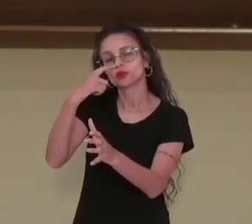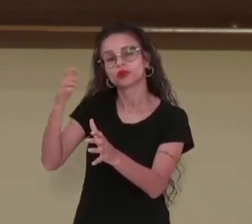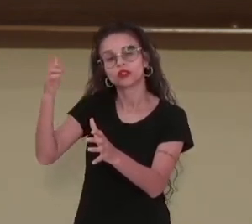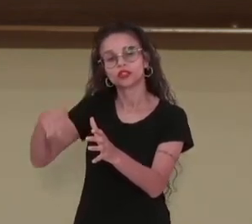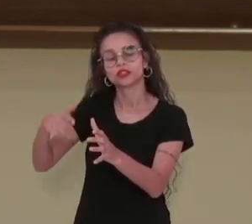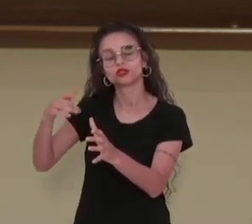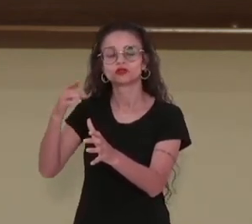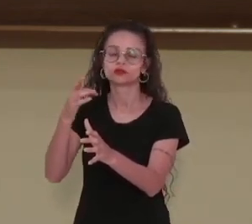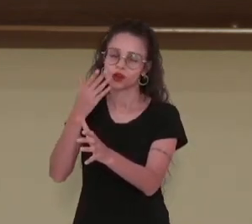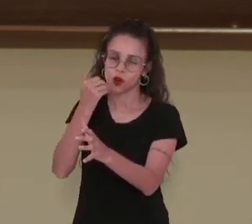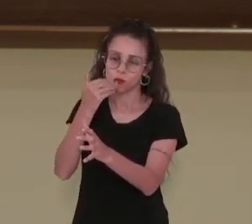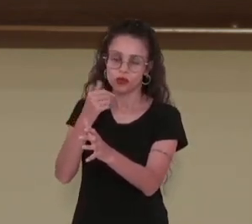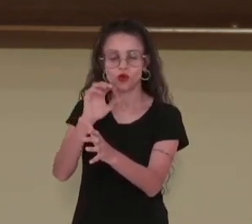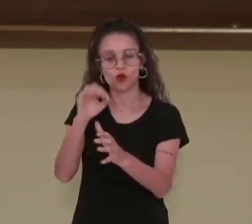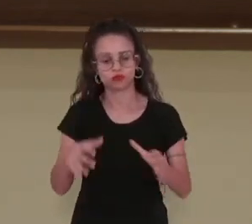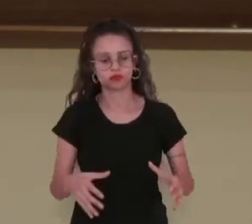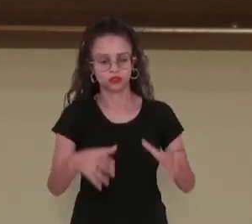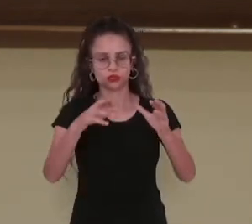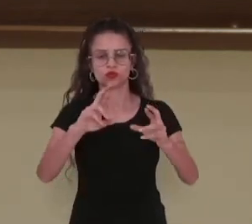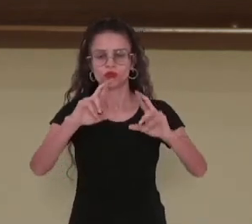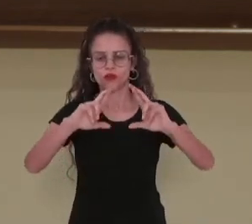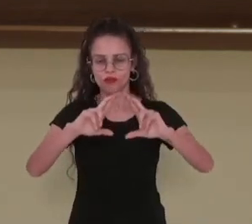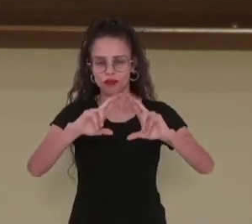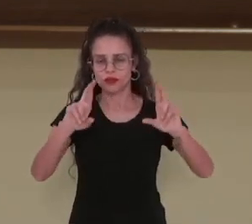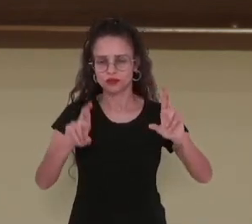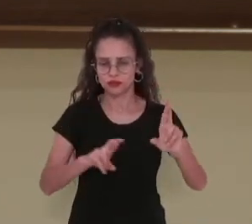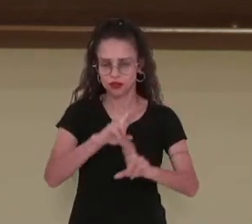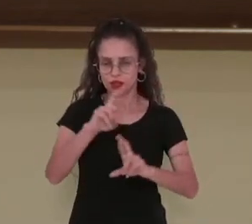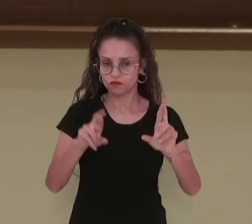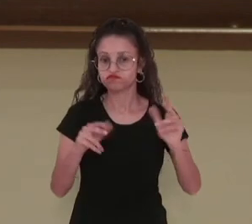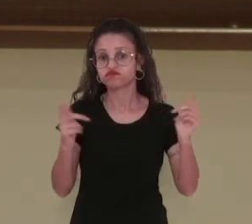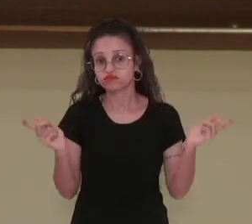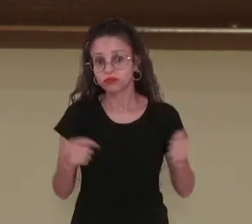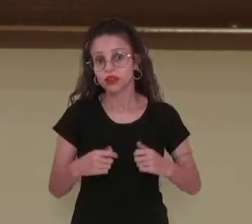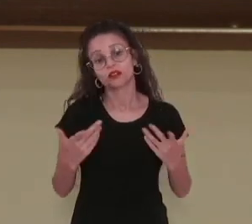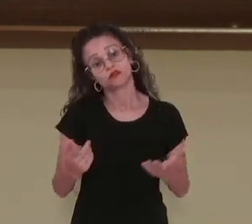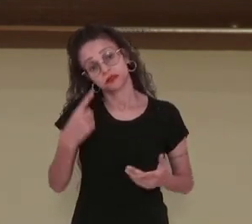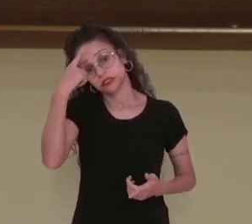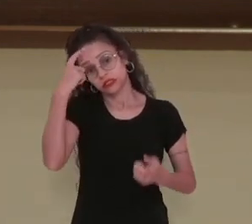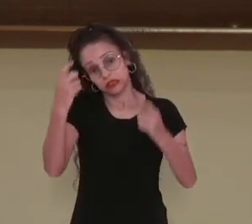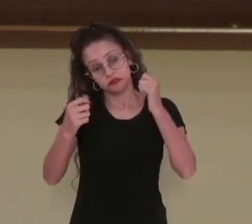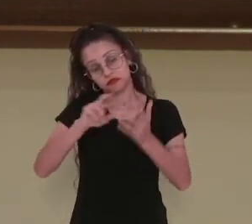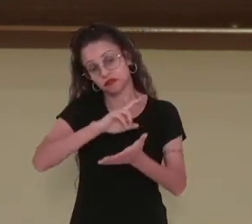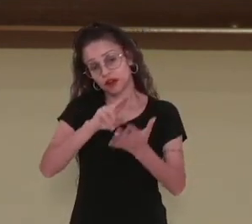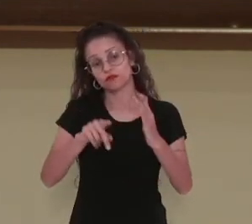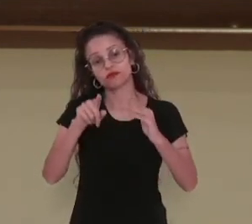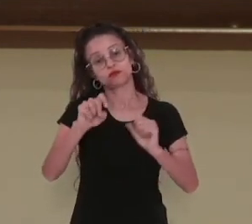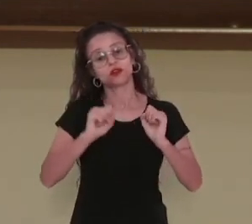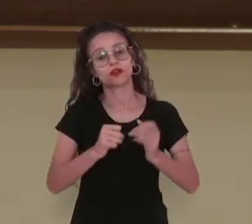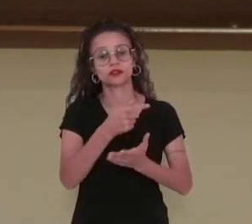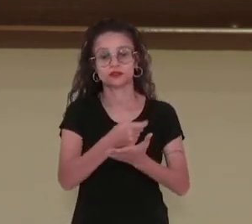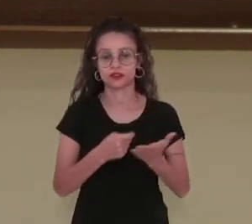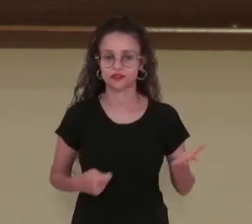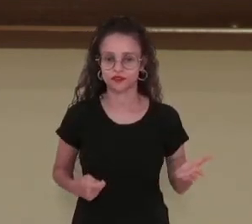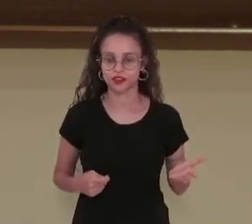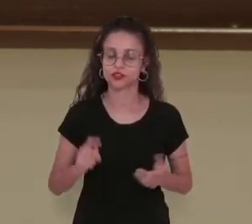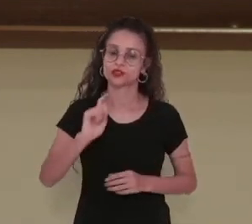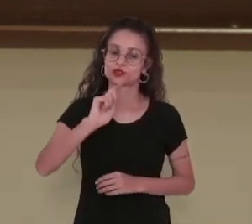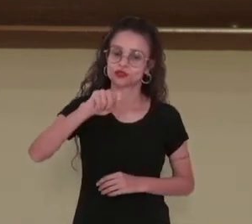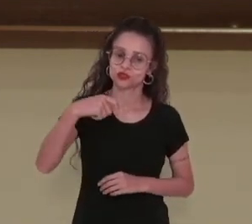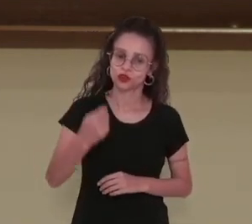lixo reciclável, solucionasse. Então são várias ideias que vocês podem estar escrevendo a